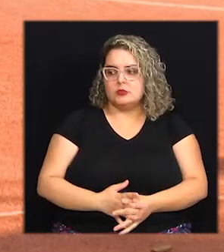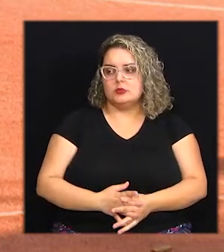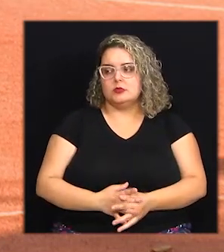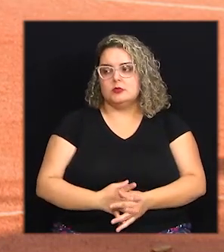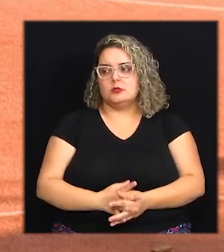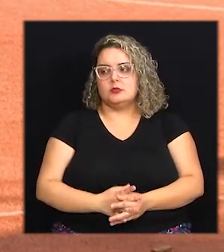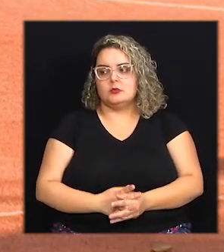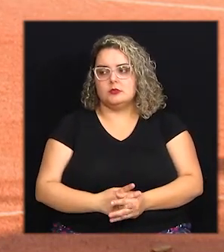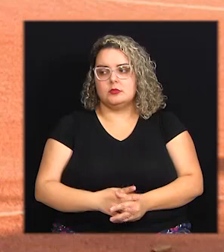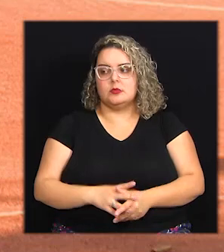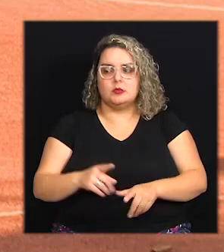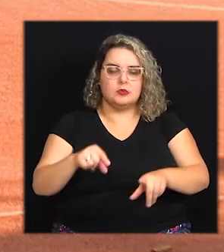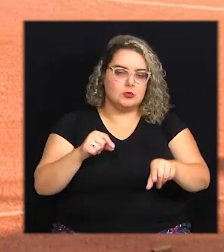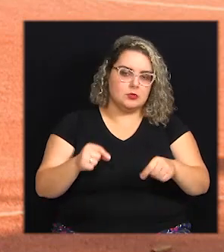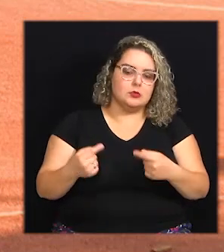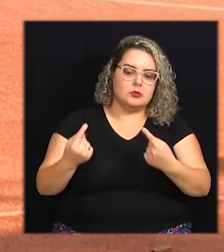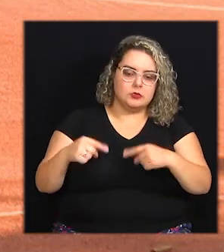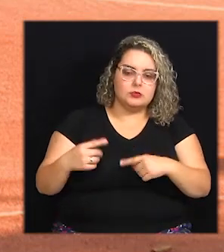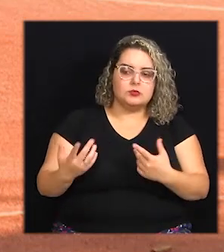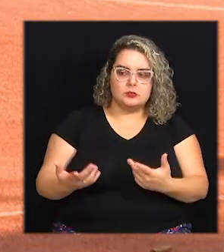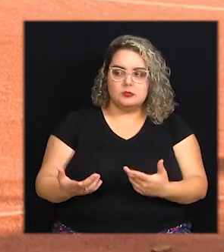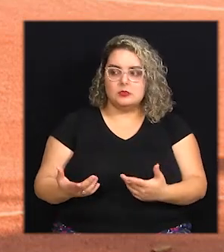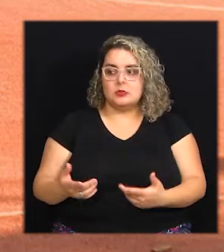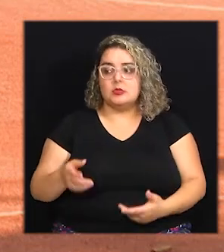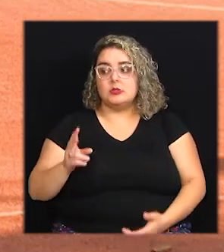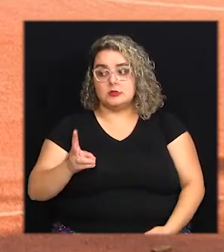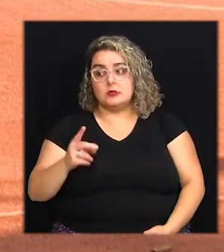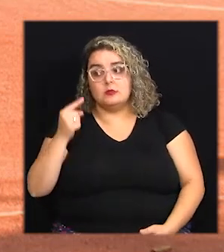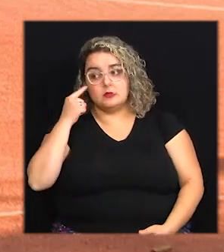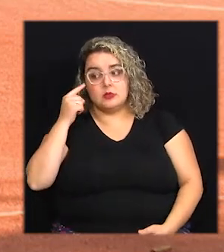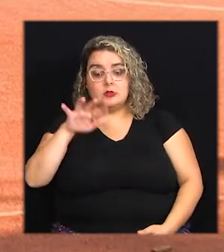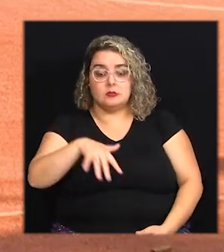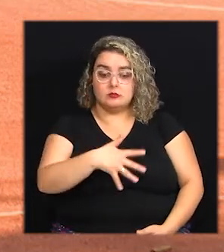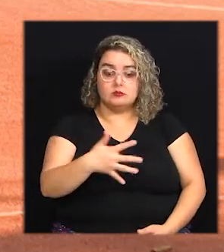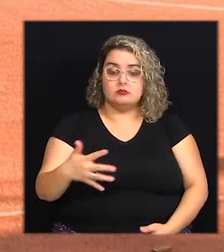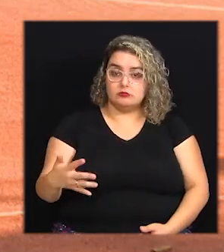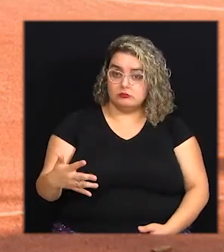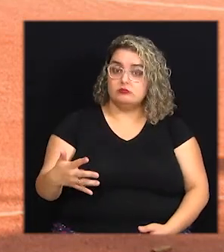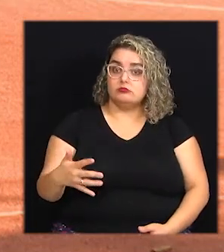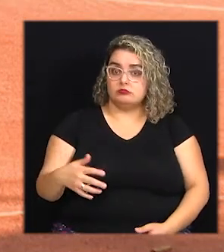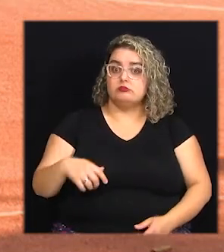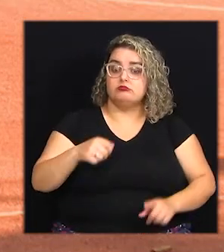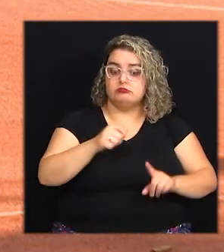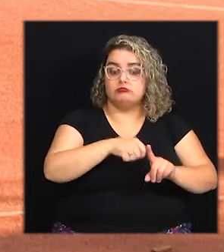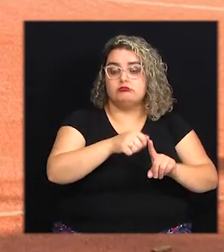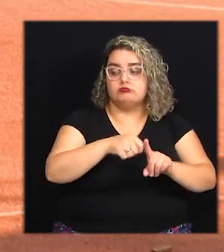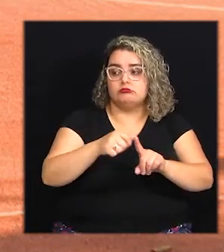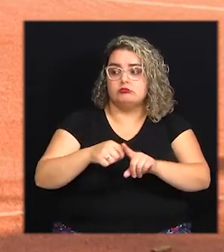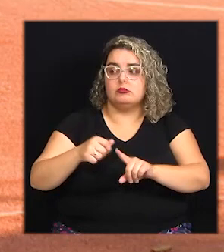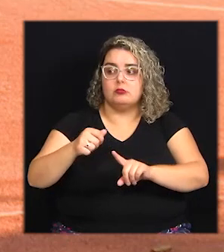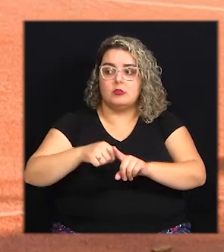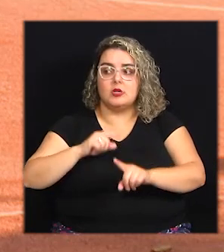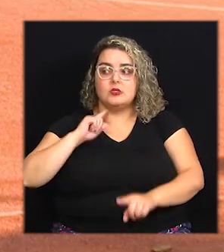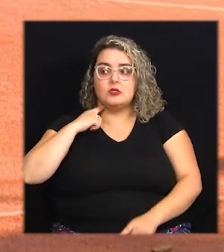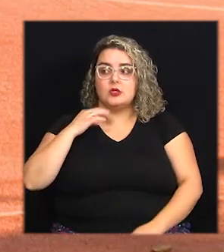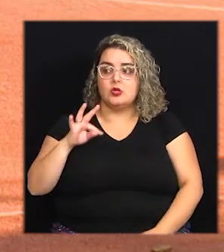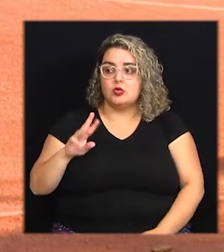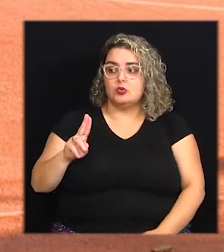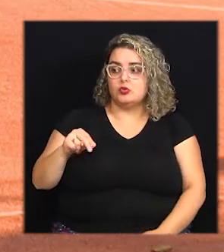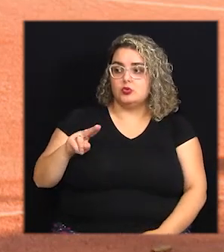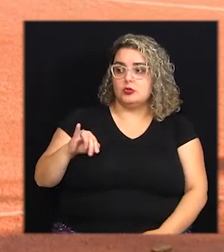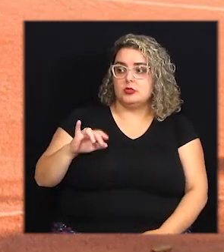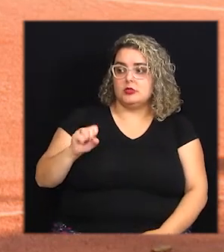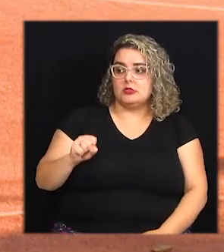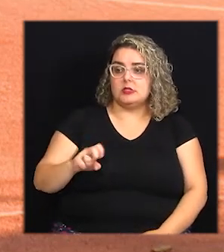esses torneios que eu jogo, mas assim, tem que sempre pensar no calendário, porque que nem em maio eu fui pra Tunísia jogar